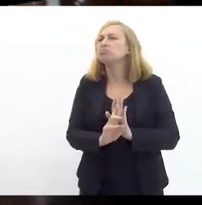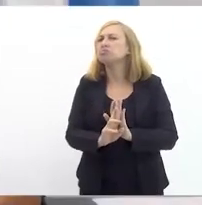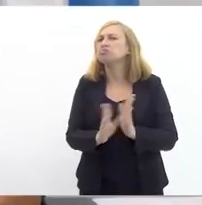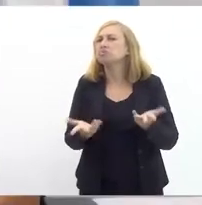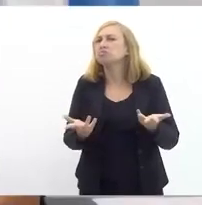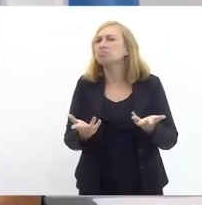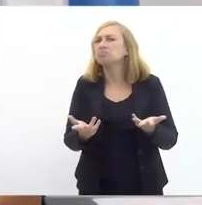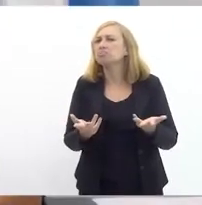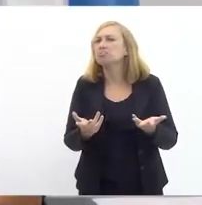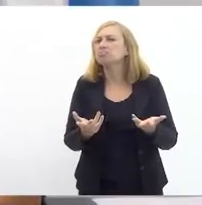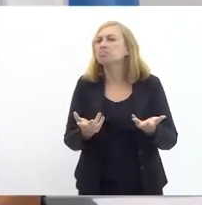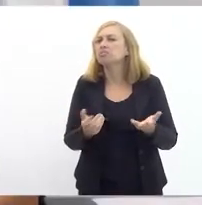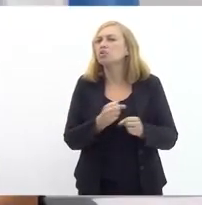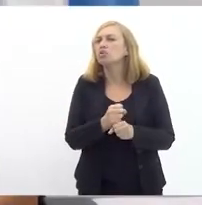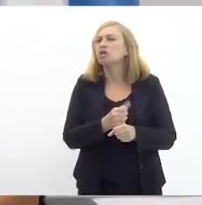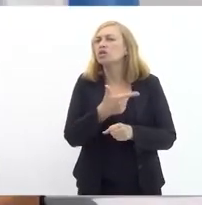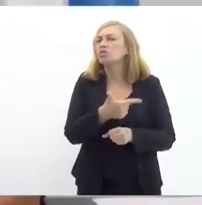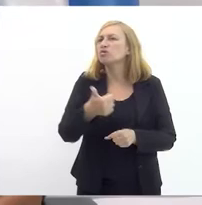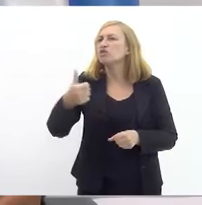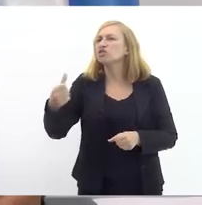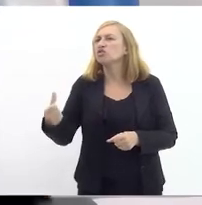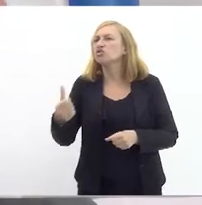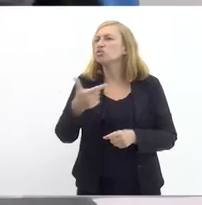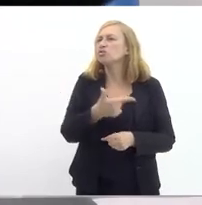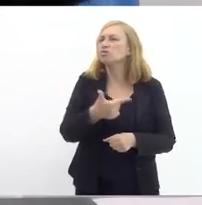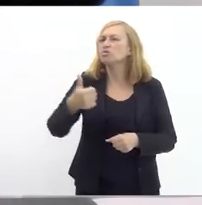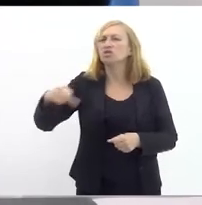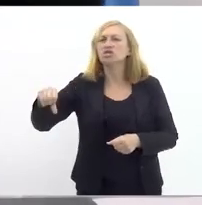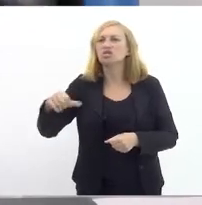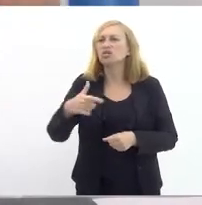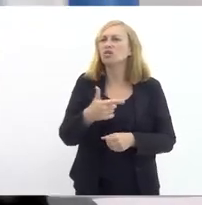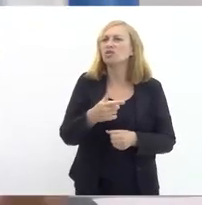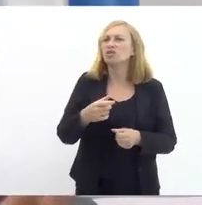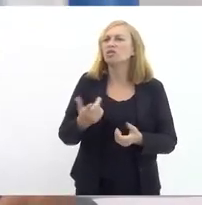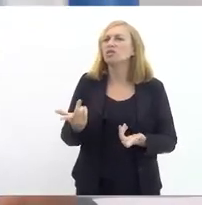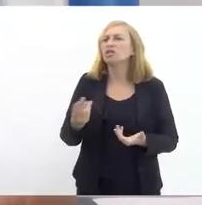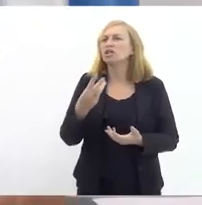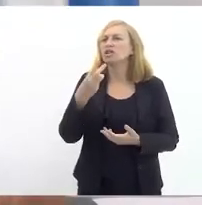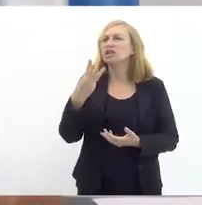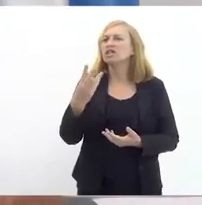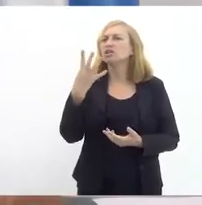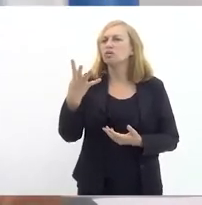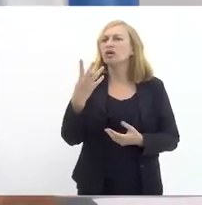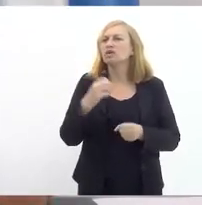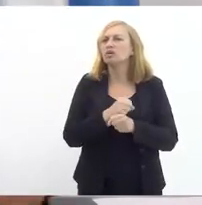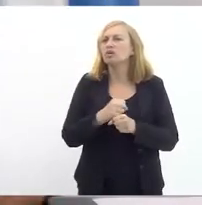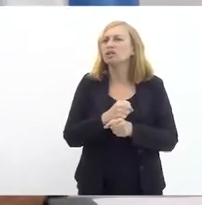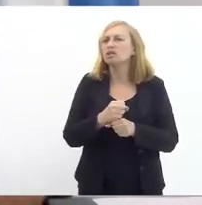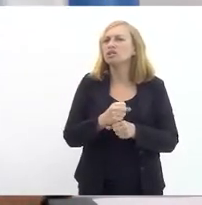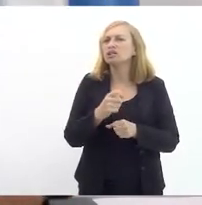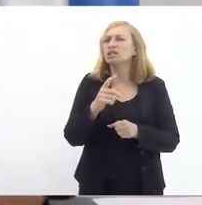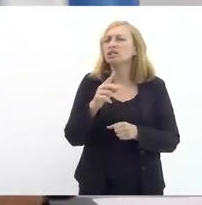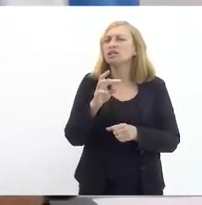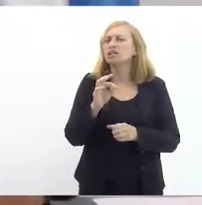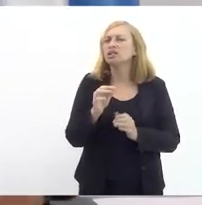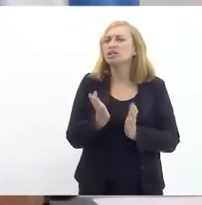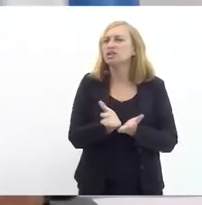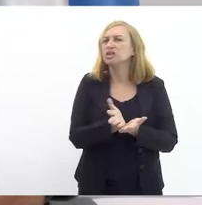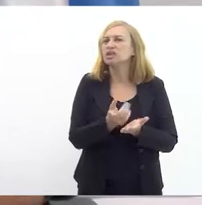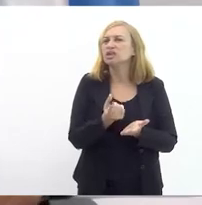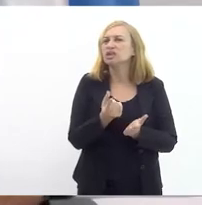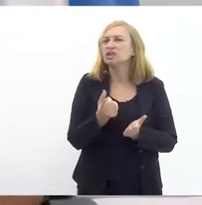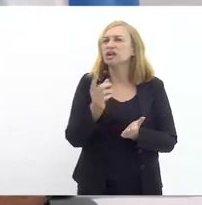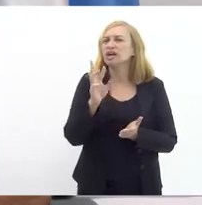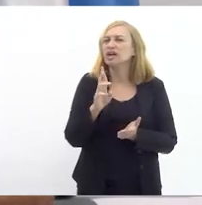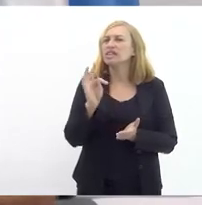exemplo, quanto representou no ano de 2021, 2020, 2019, na última série histórica de 3, 4 anos, quanto representou de receita? Eu vou passar para o presidente,